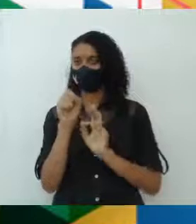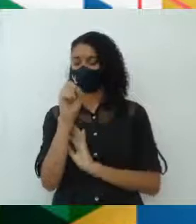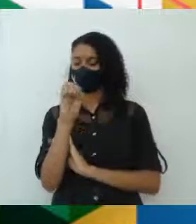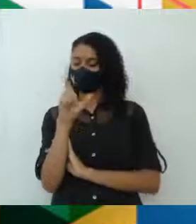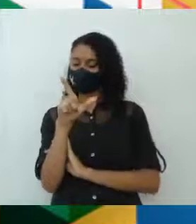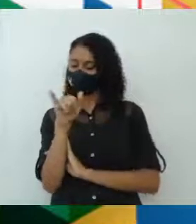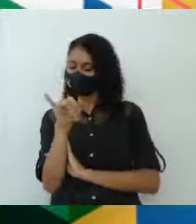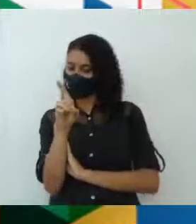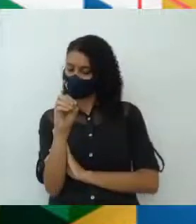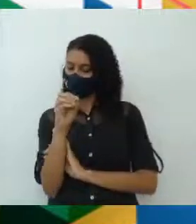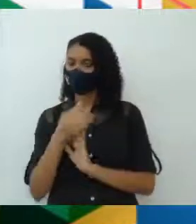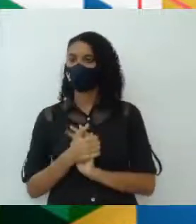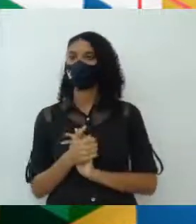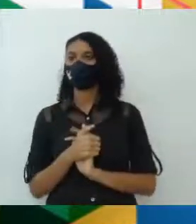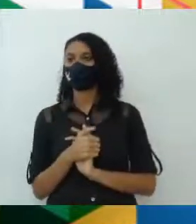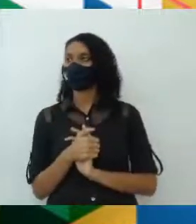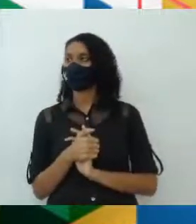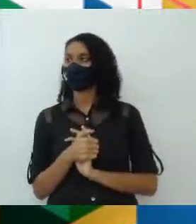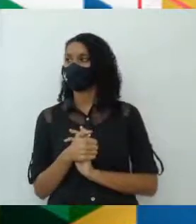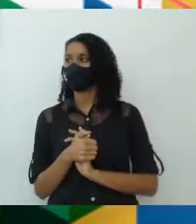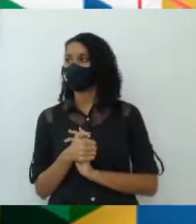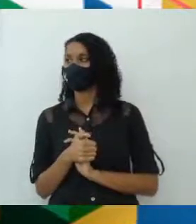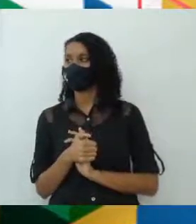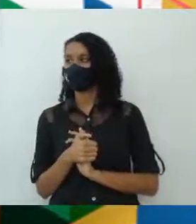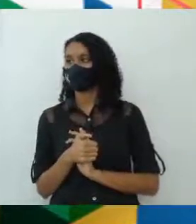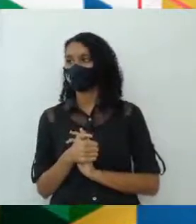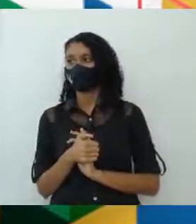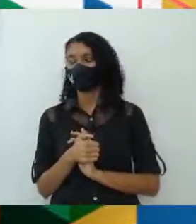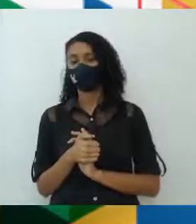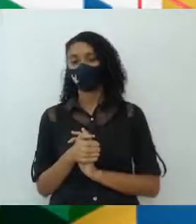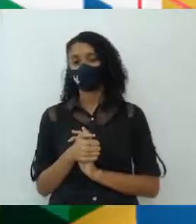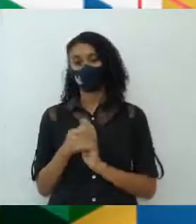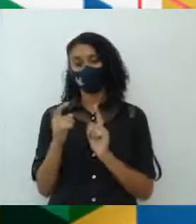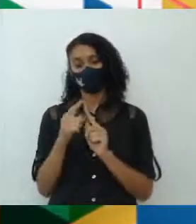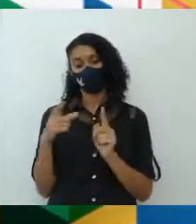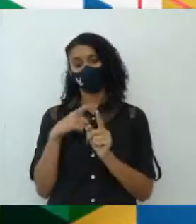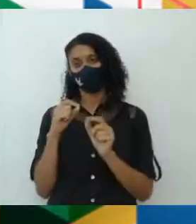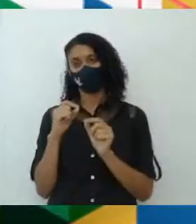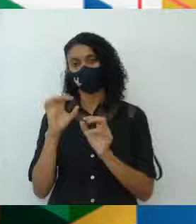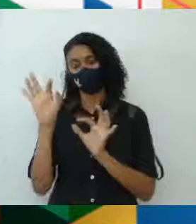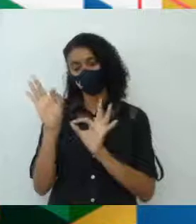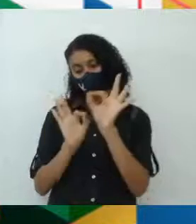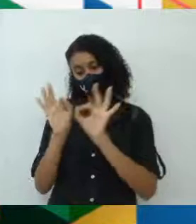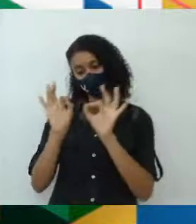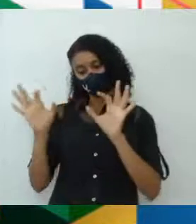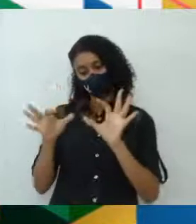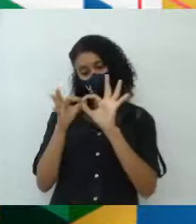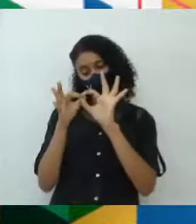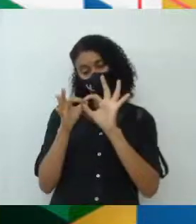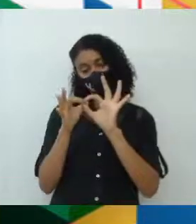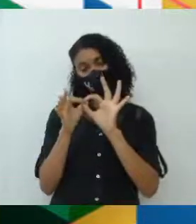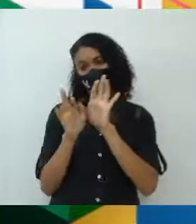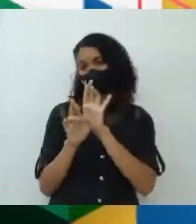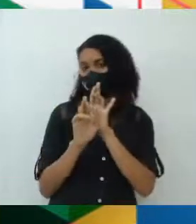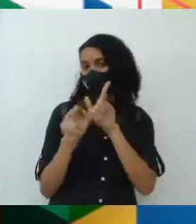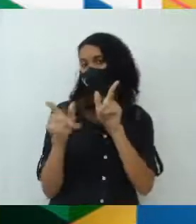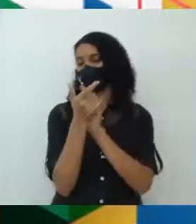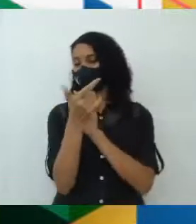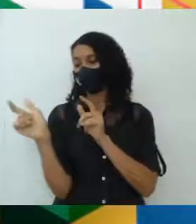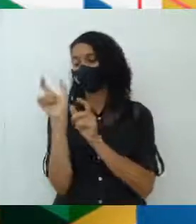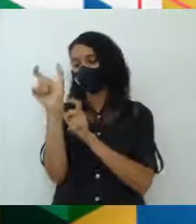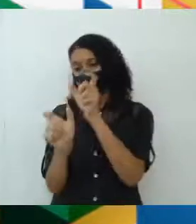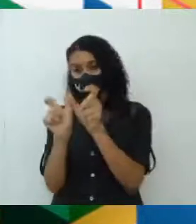sólido, mas que por alguma razão o encaixe desses átomos segue uma outra geometria, uma